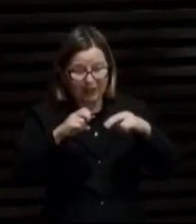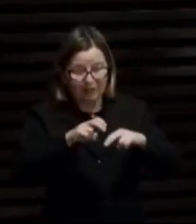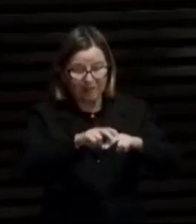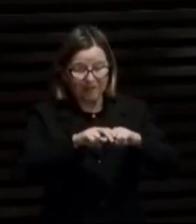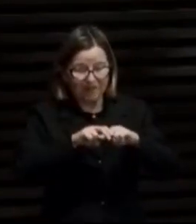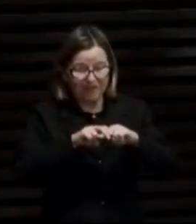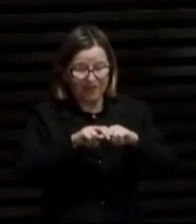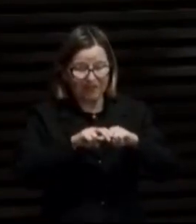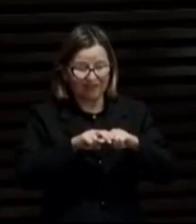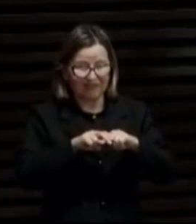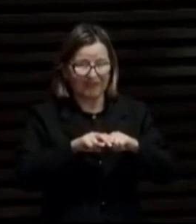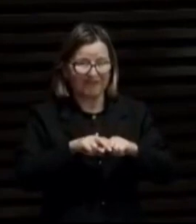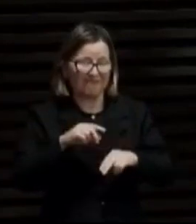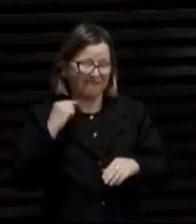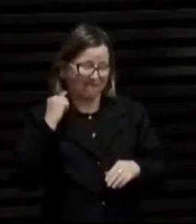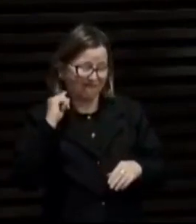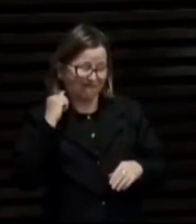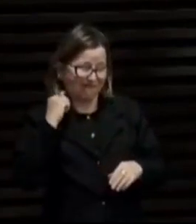que